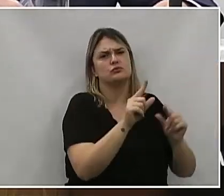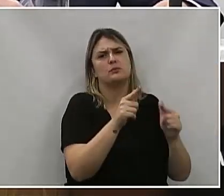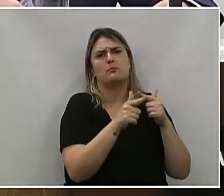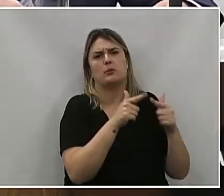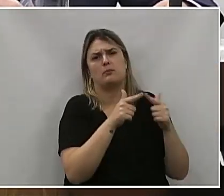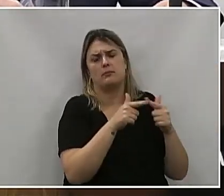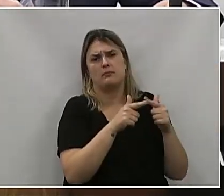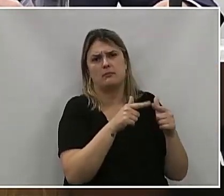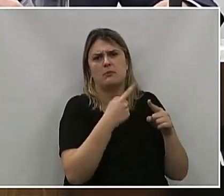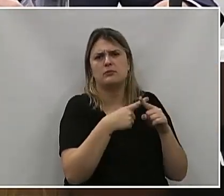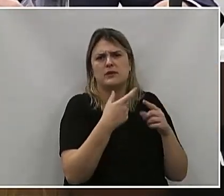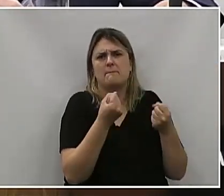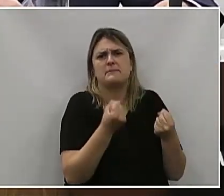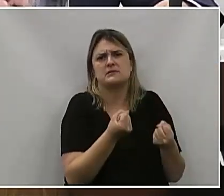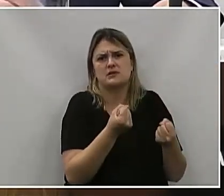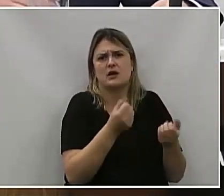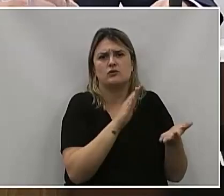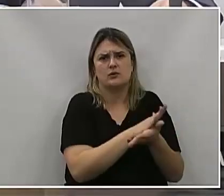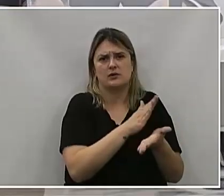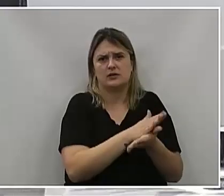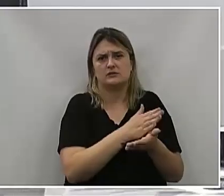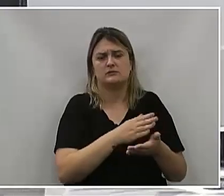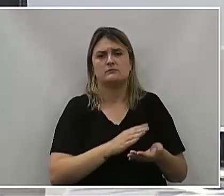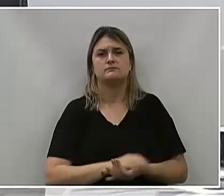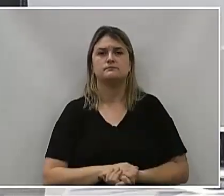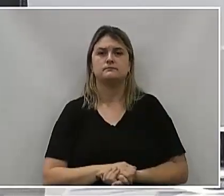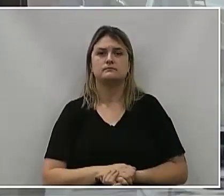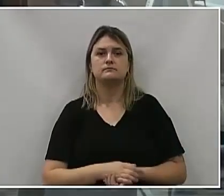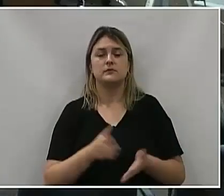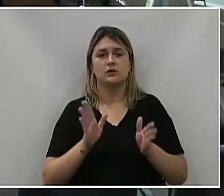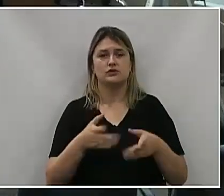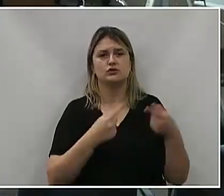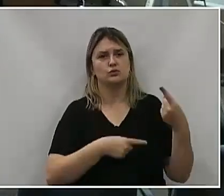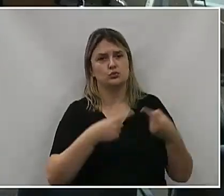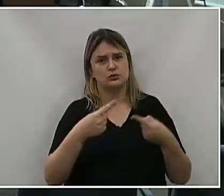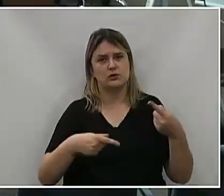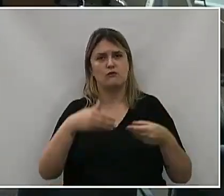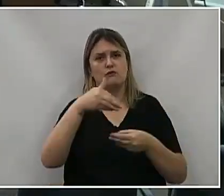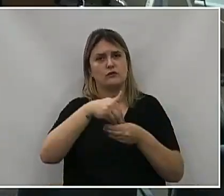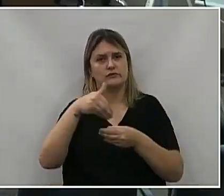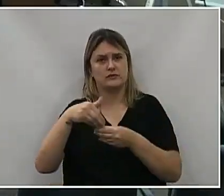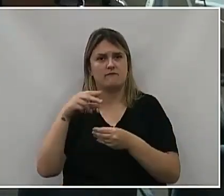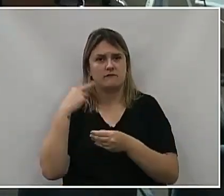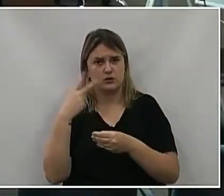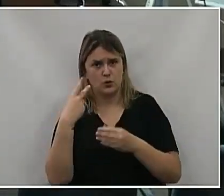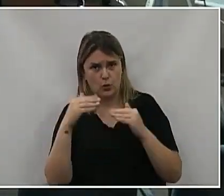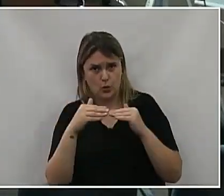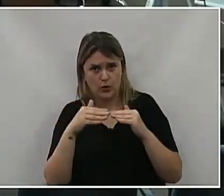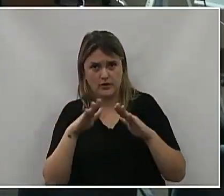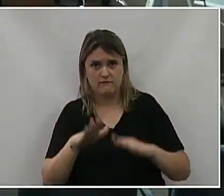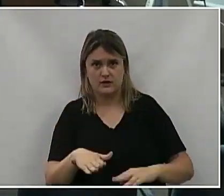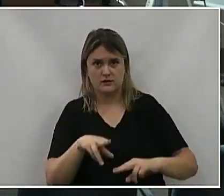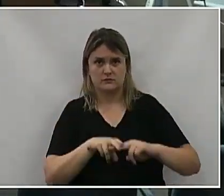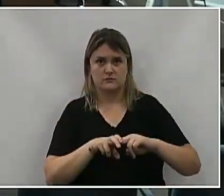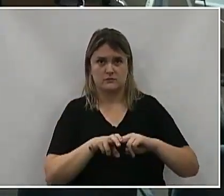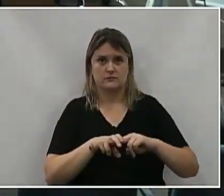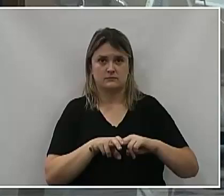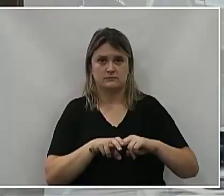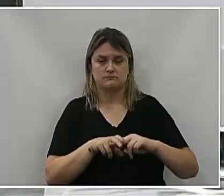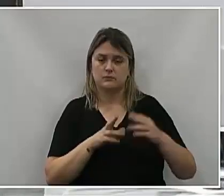essa carga emocional e financeira. Em discussão, em votação, senhores vereadores que aprovam, permaneçam como